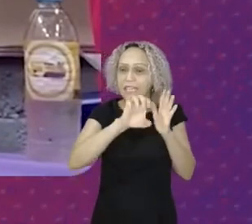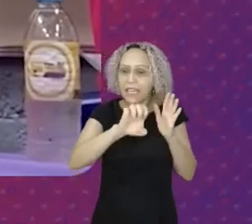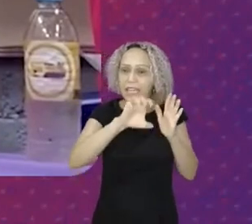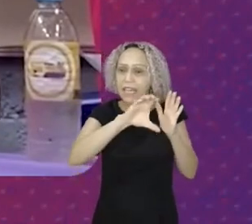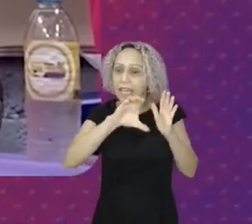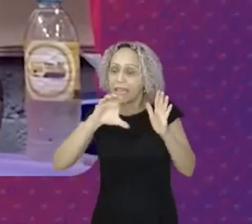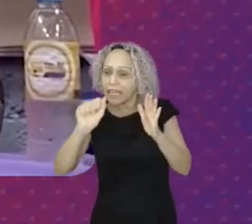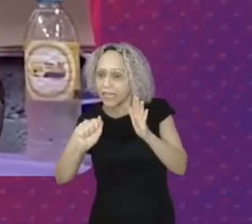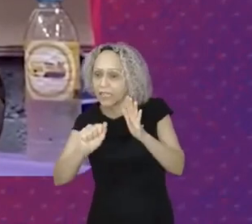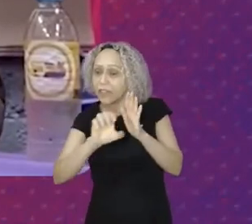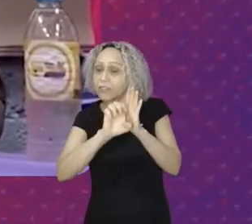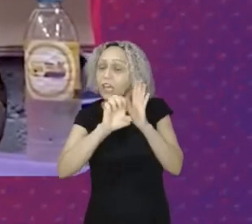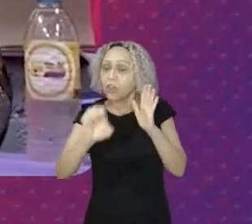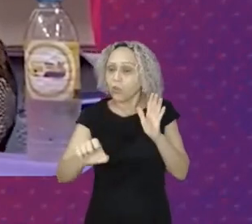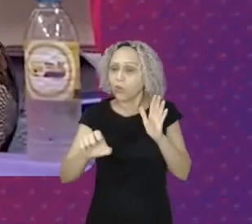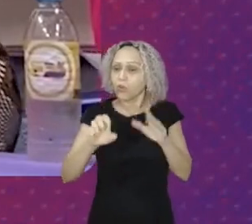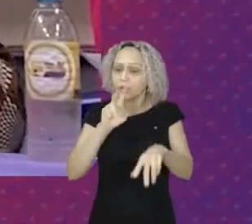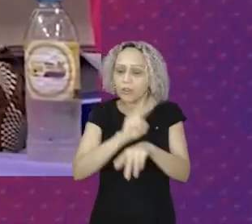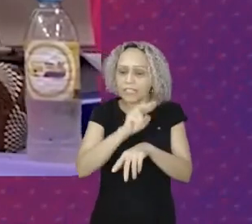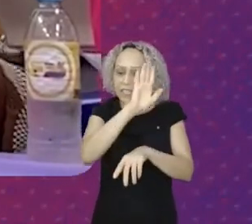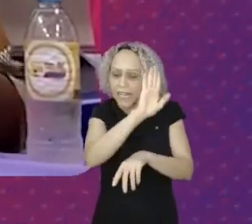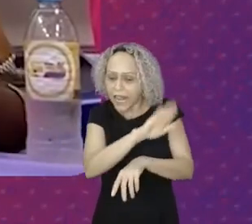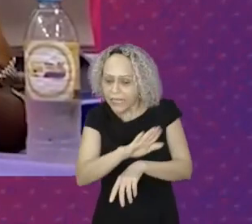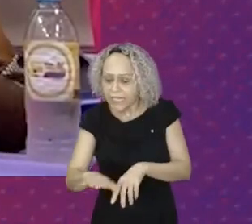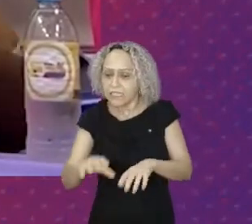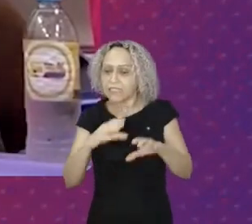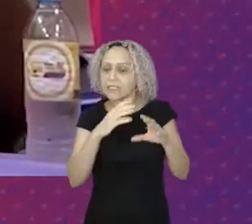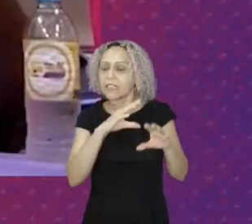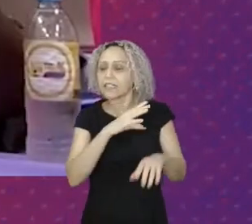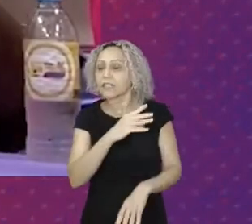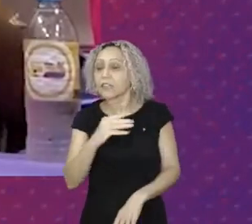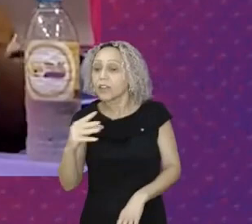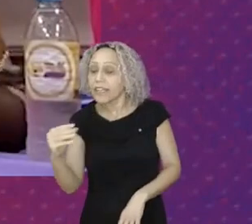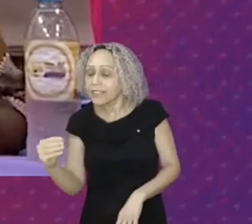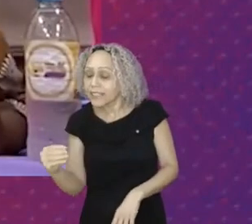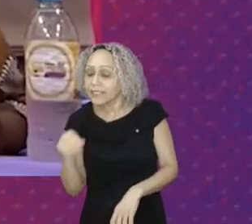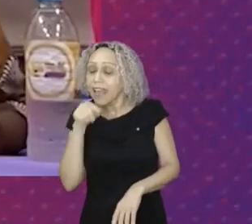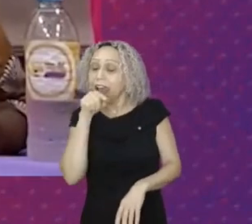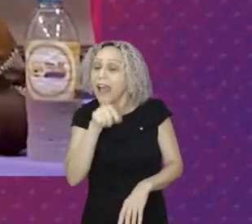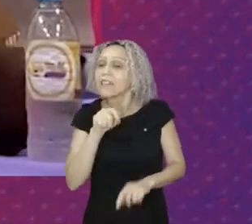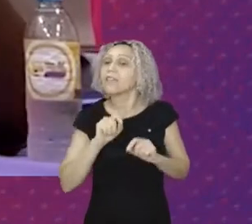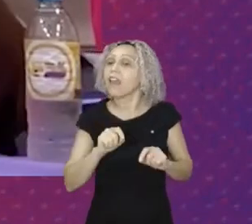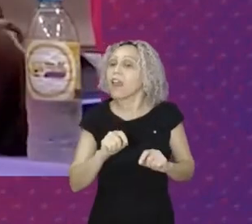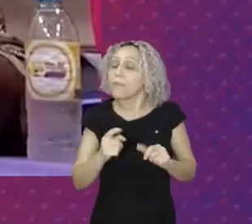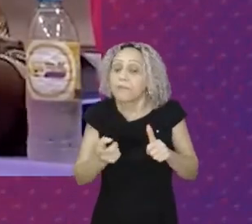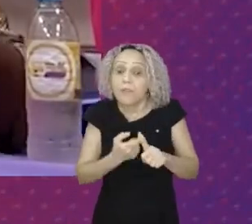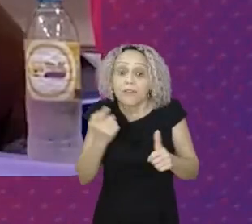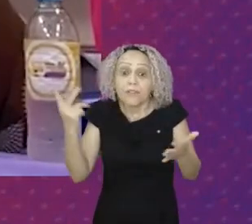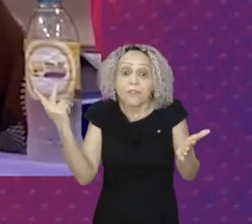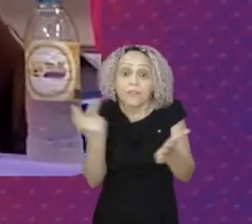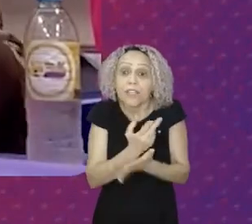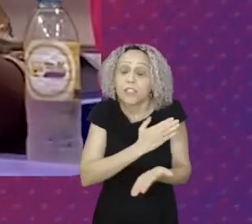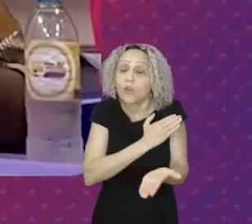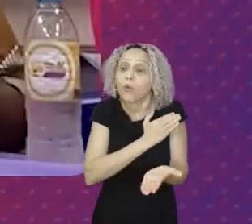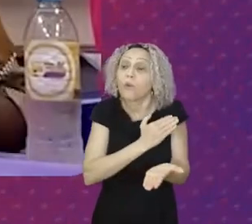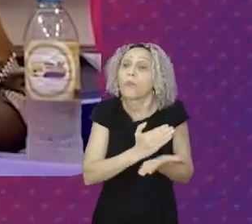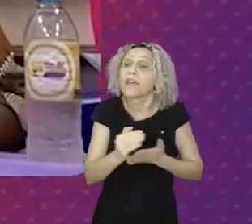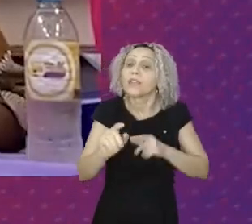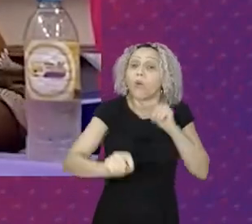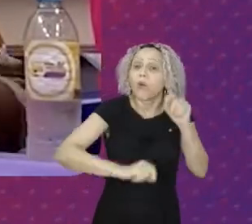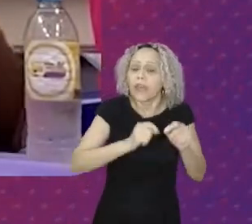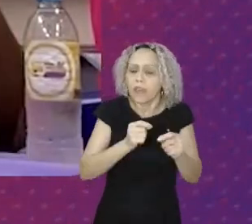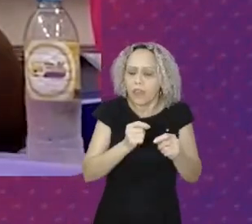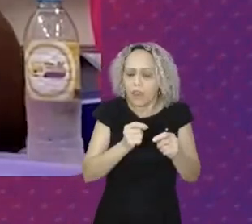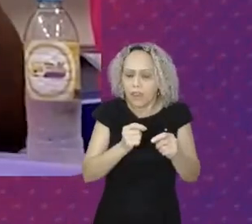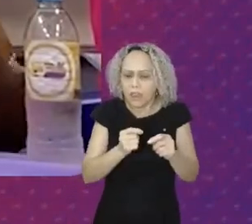menor infrator. E vai tratar do ponto de vista do direito da infância, do direito à educação, do direito à